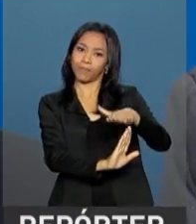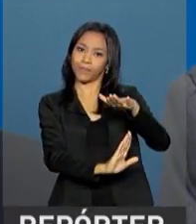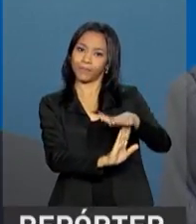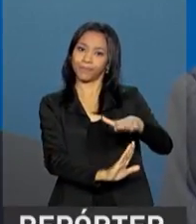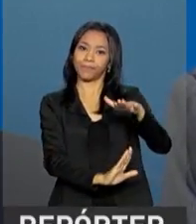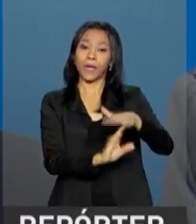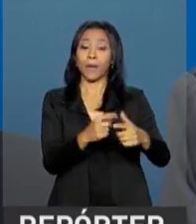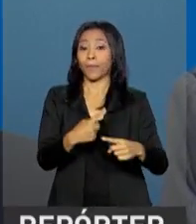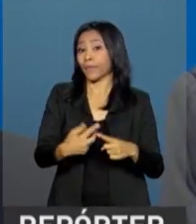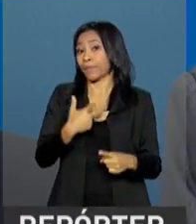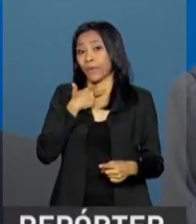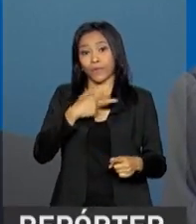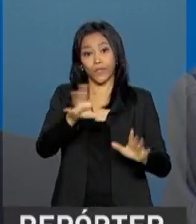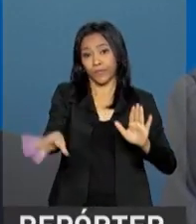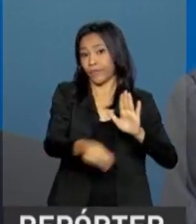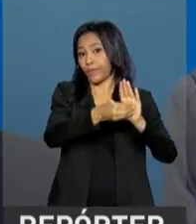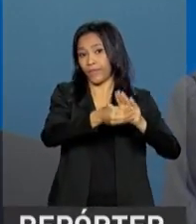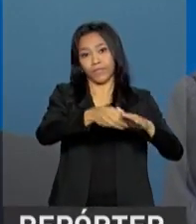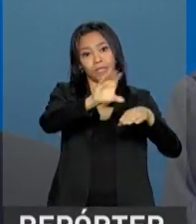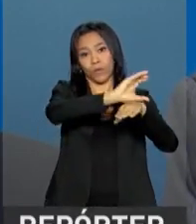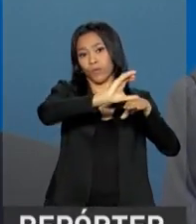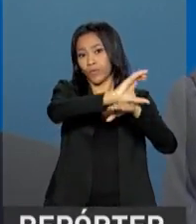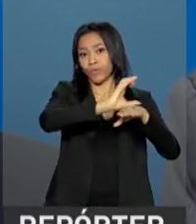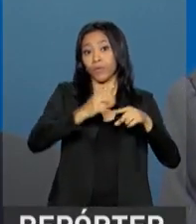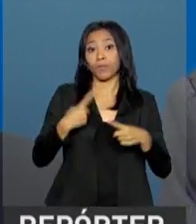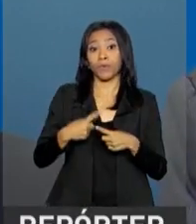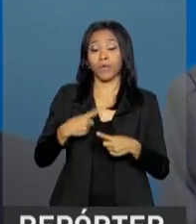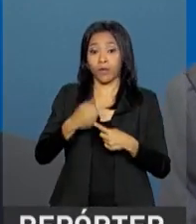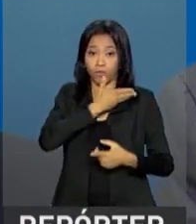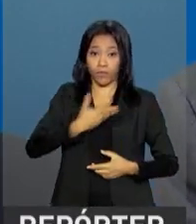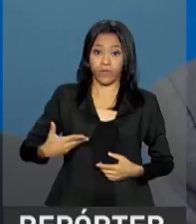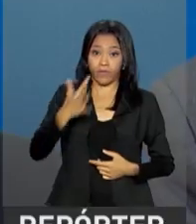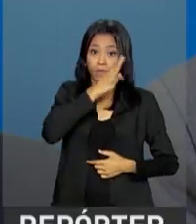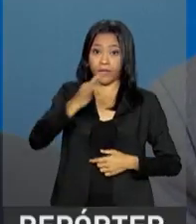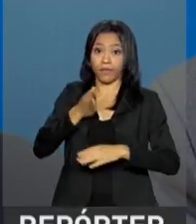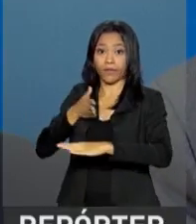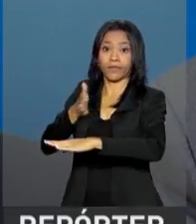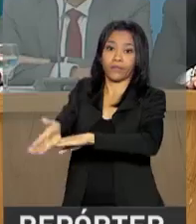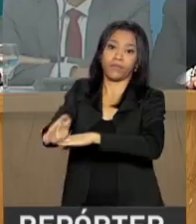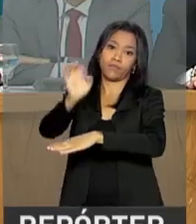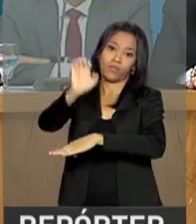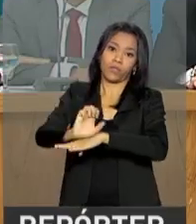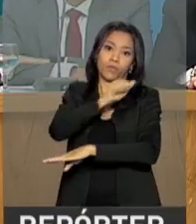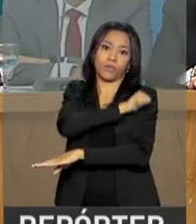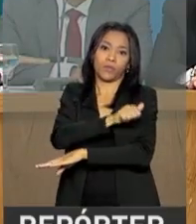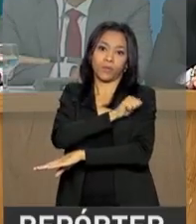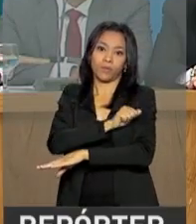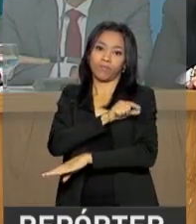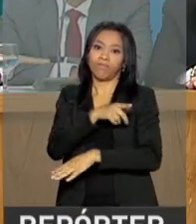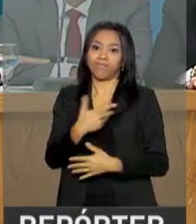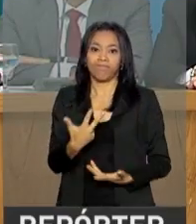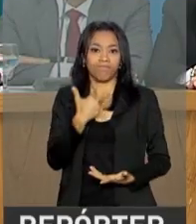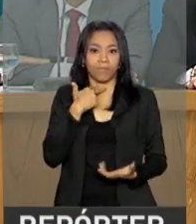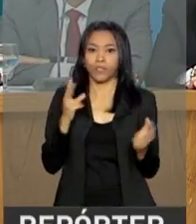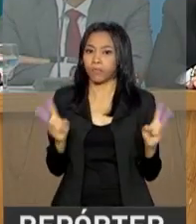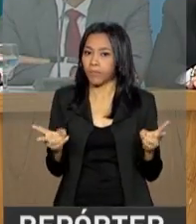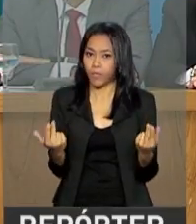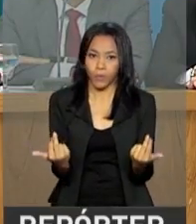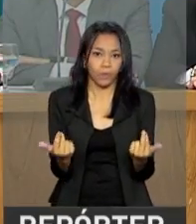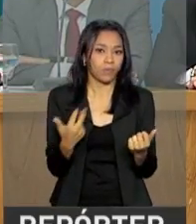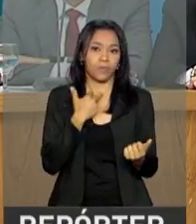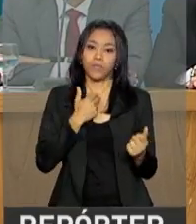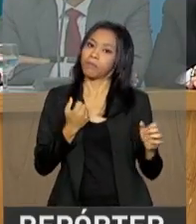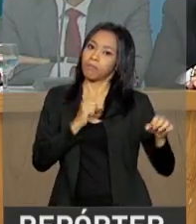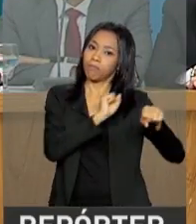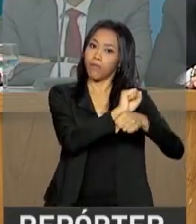fazer emendas à constituição enquanto a uma intervenção federal no estado nas segundo os ministros o tema